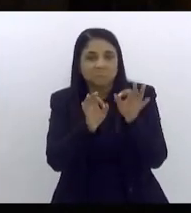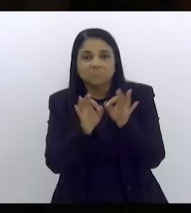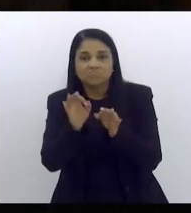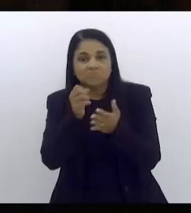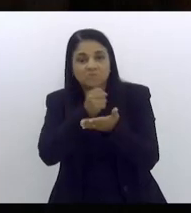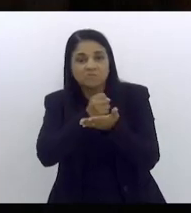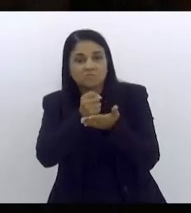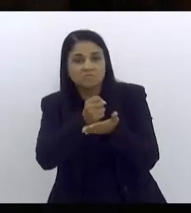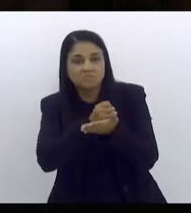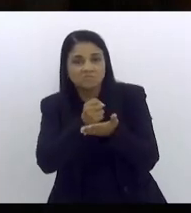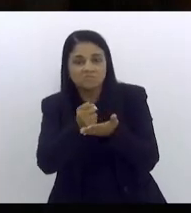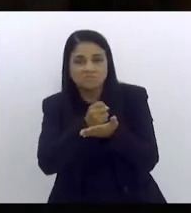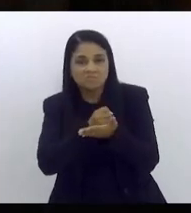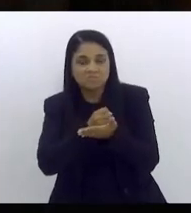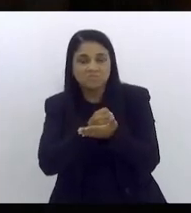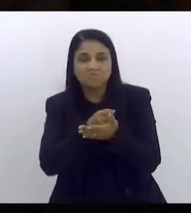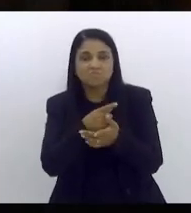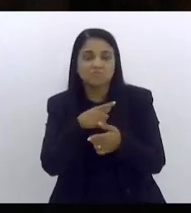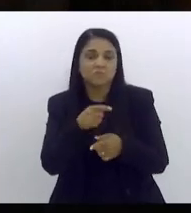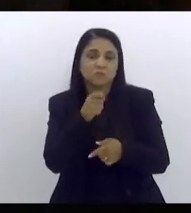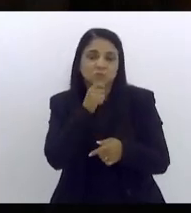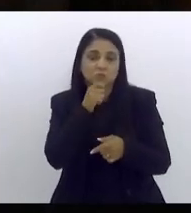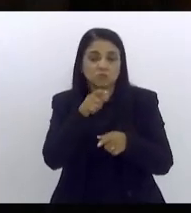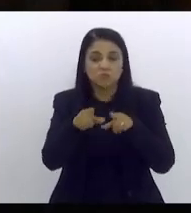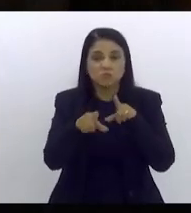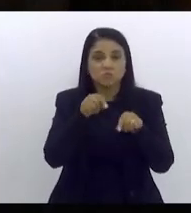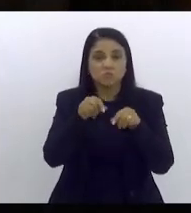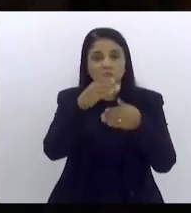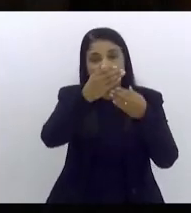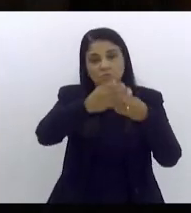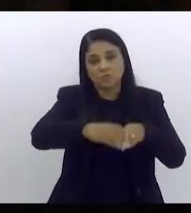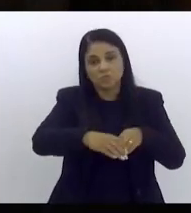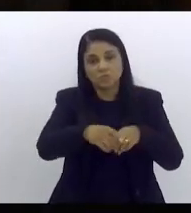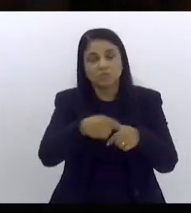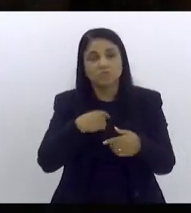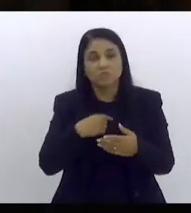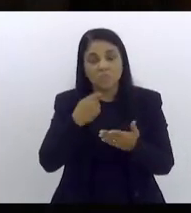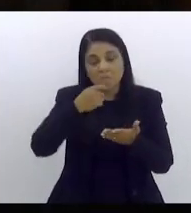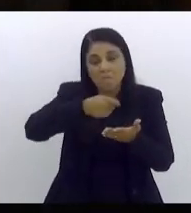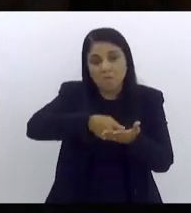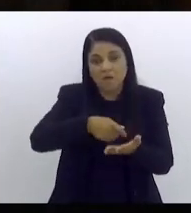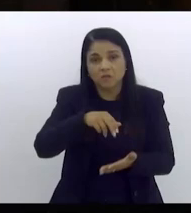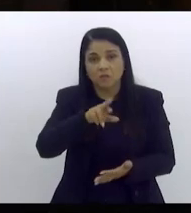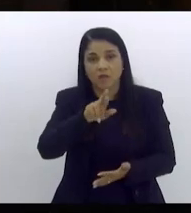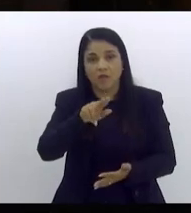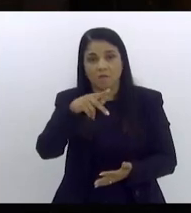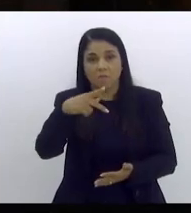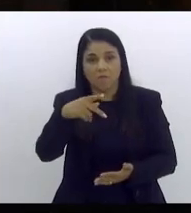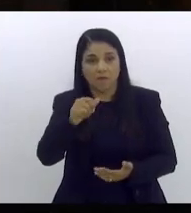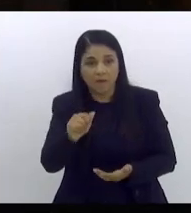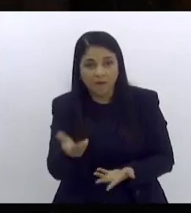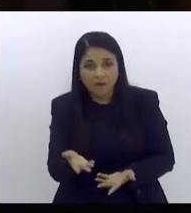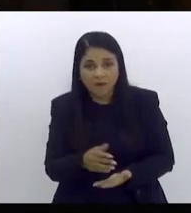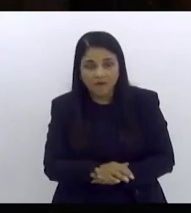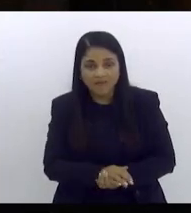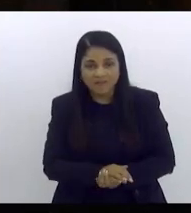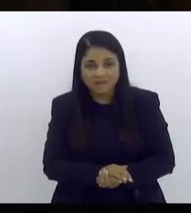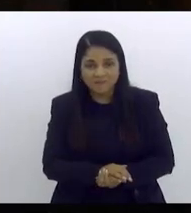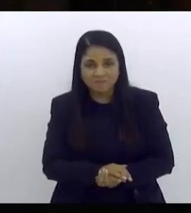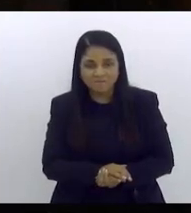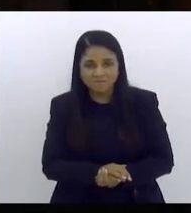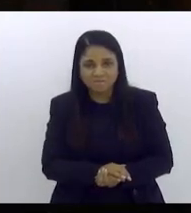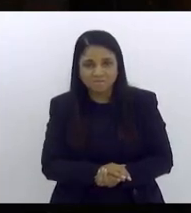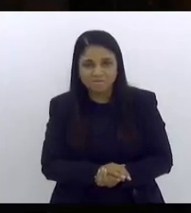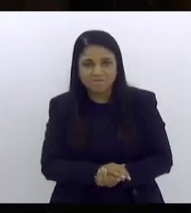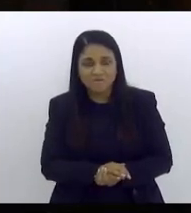nenhum processo de seleção pagando por RPA. No mínimo, para ser gentil